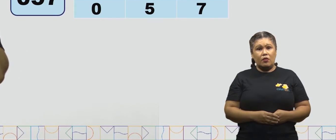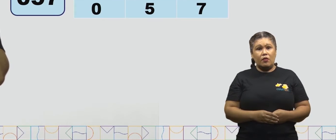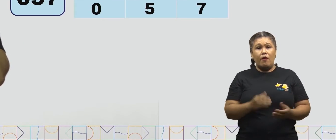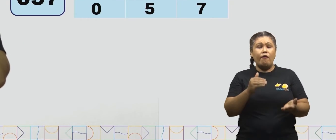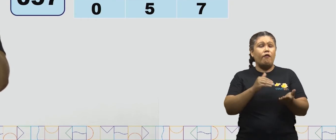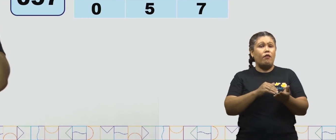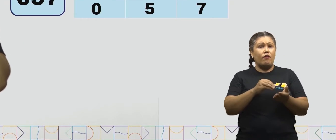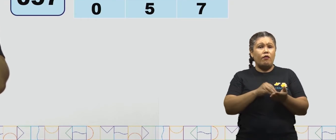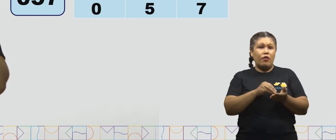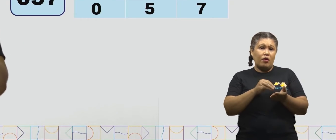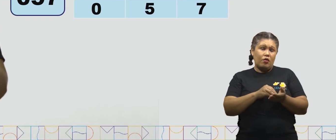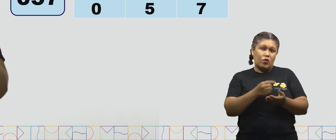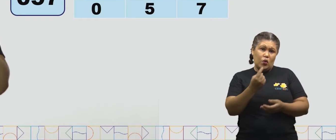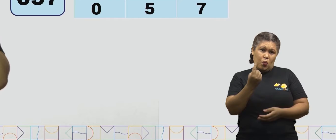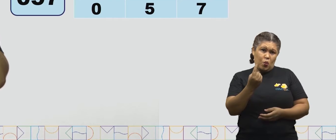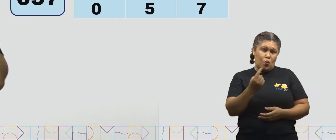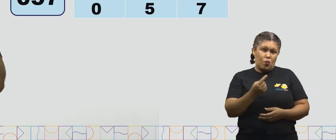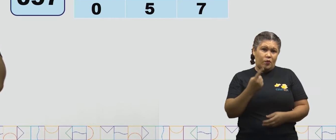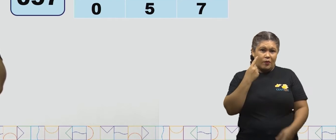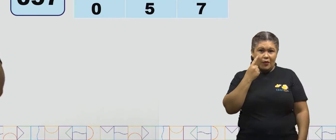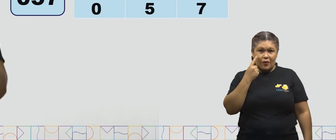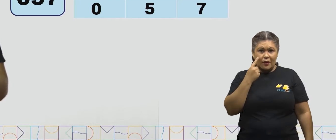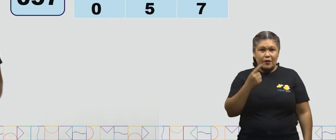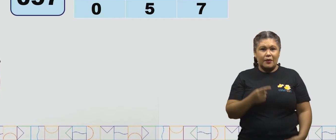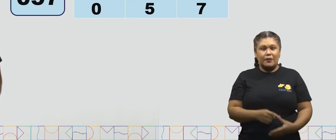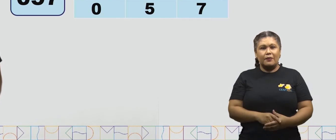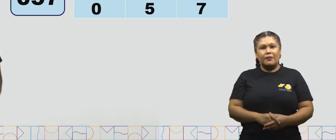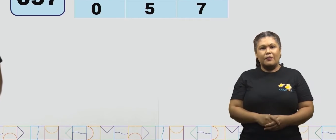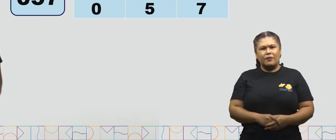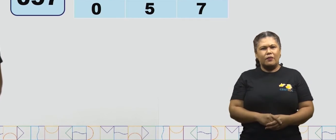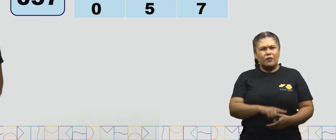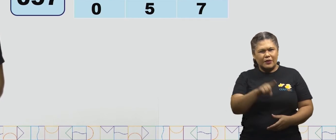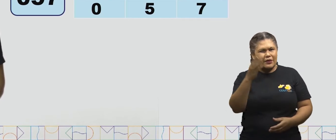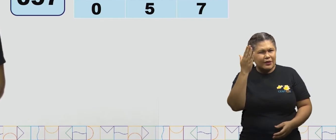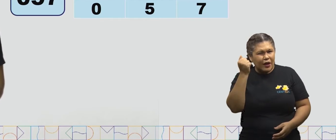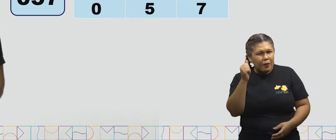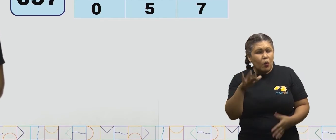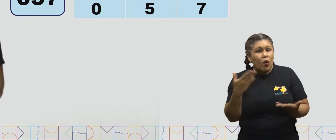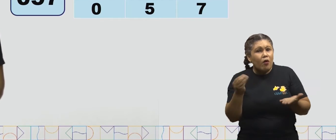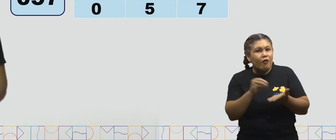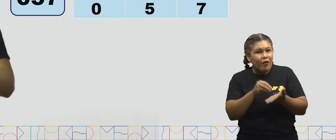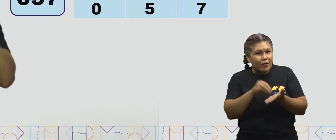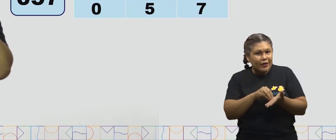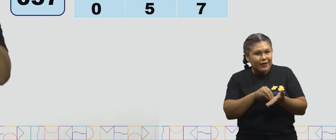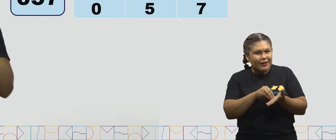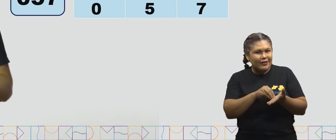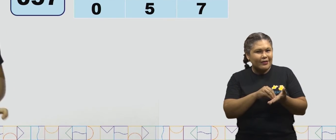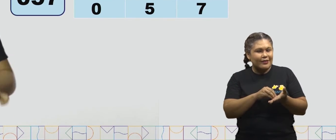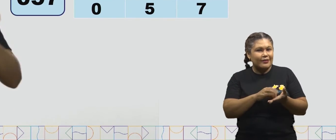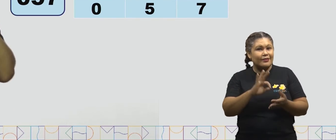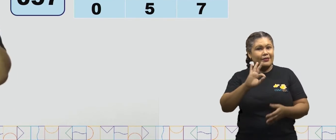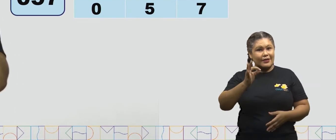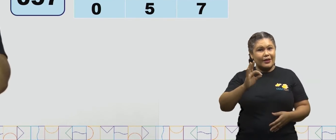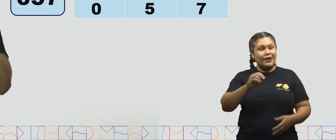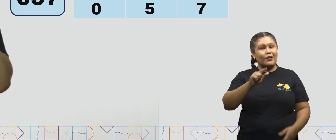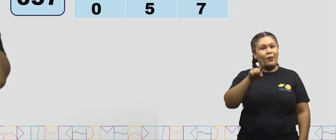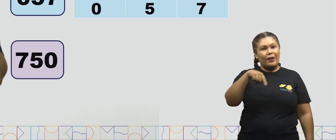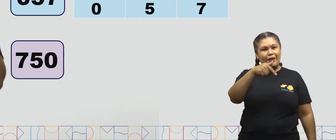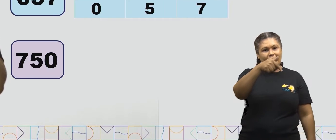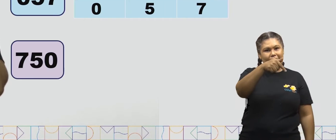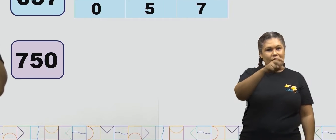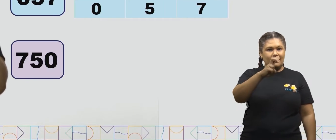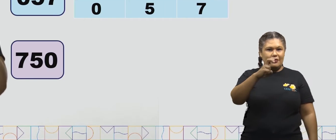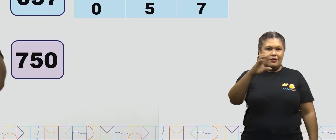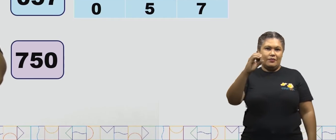mais uma combinação com esses algarismos. Você sabe qual é? Sim, é o número